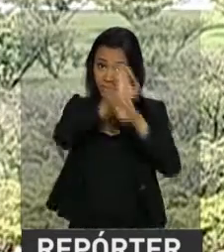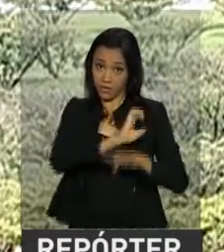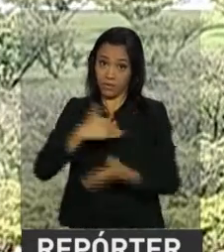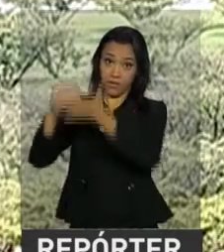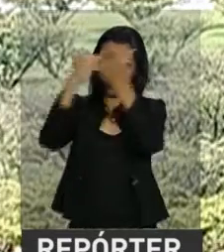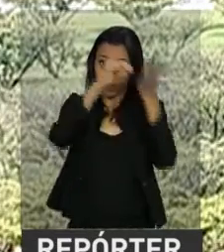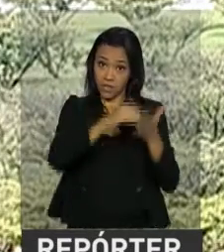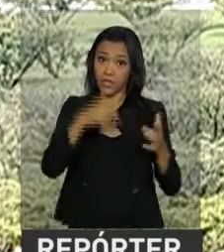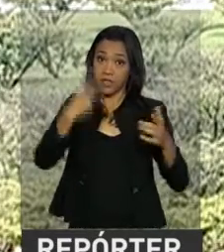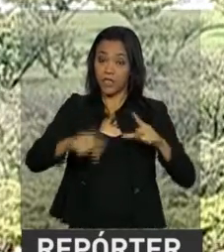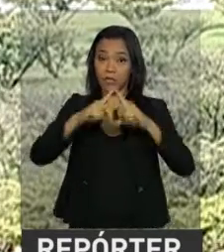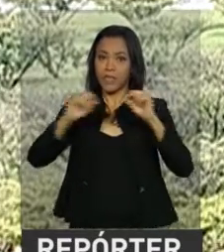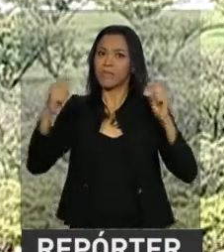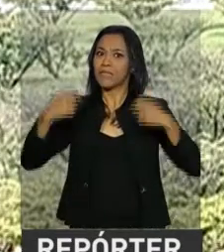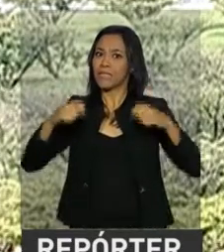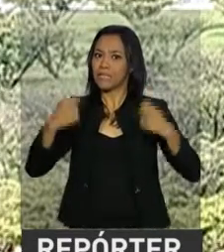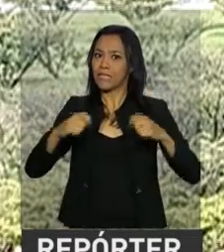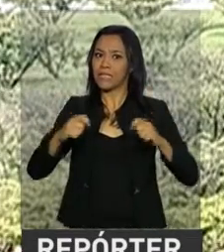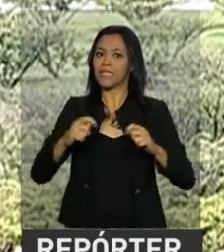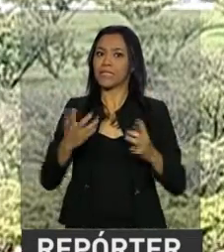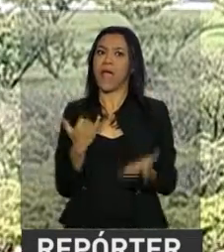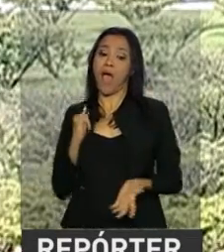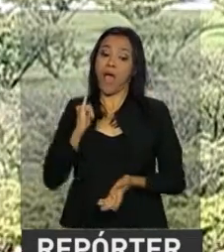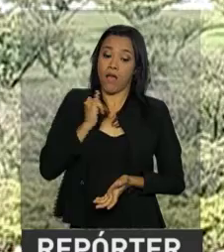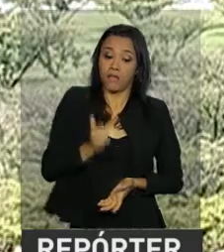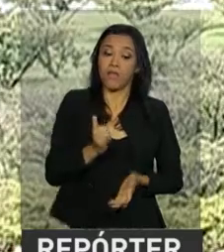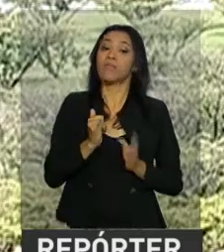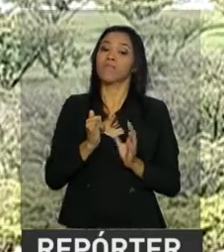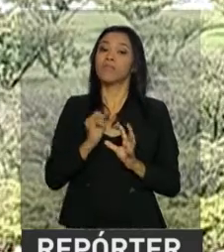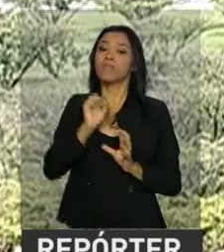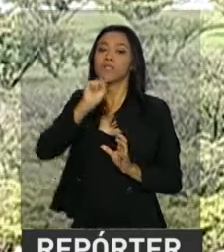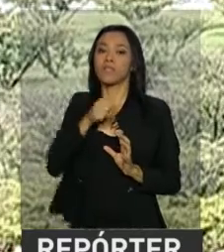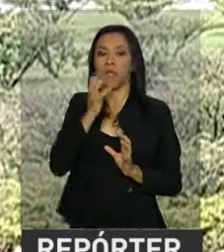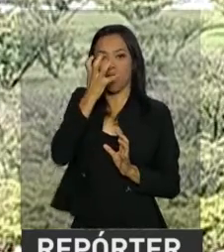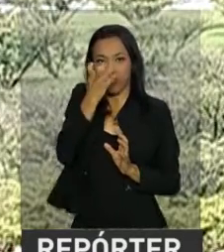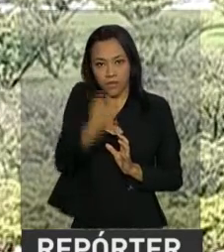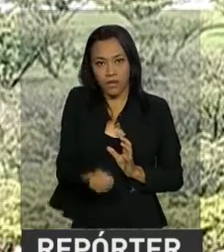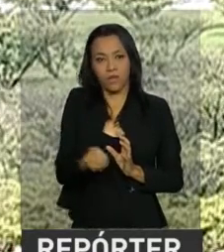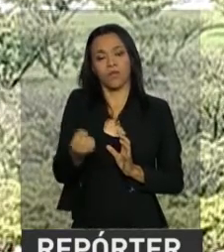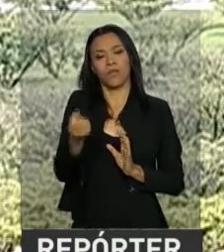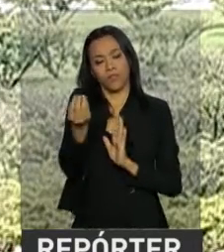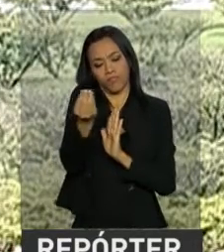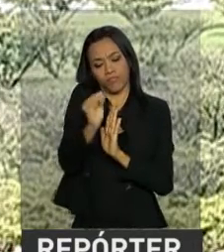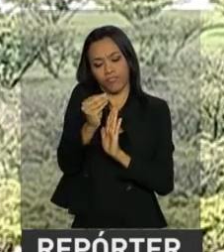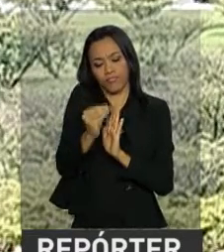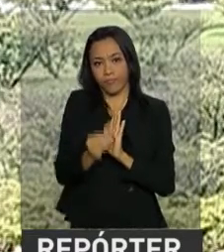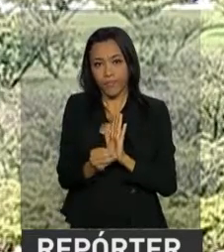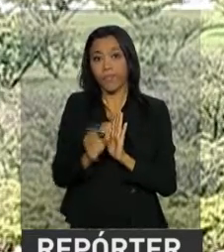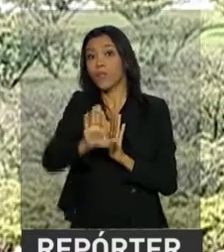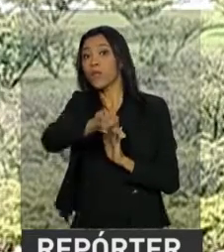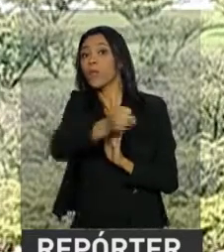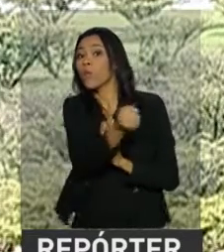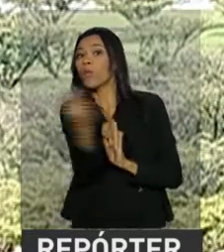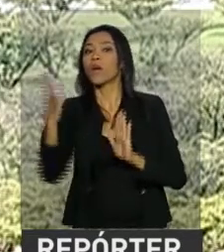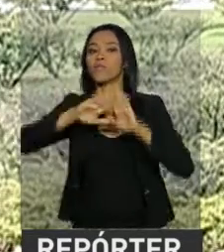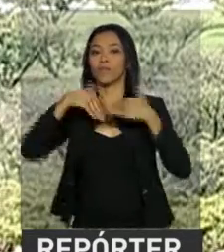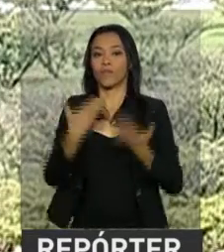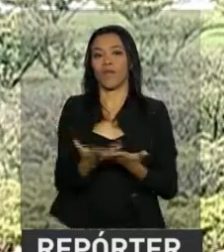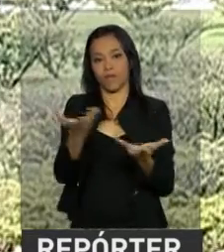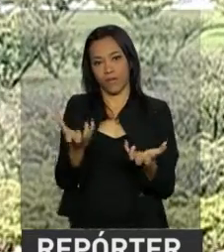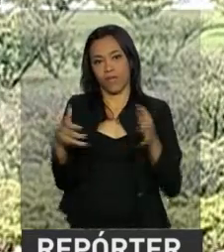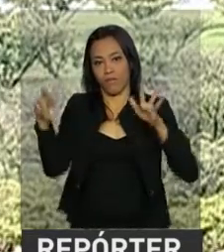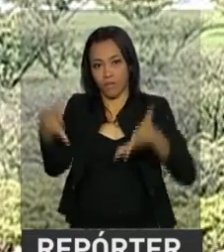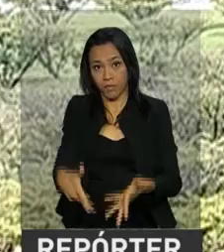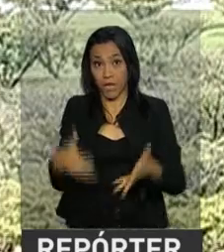Federal precisam confirmar a adesão e indicar quais são as escolas que vão participar dos programas. O programa